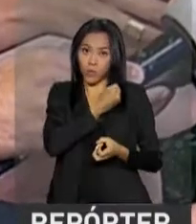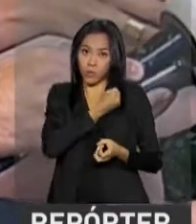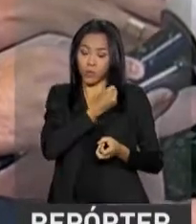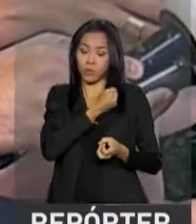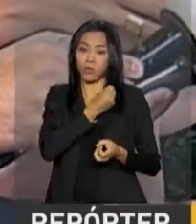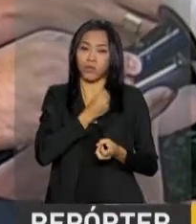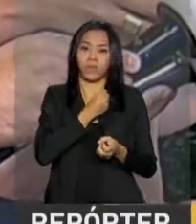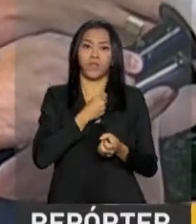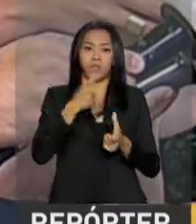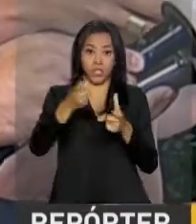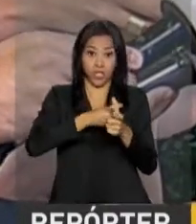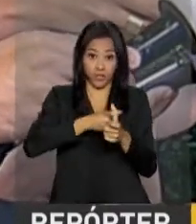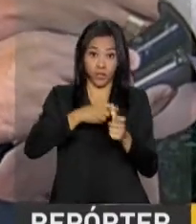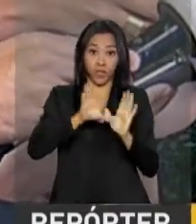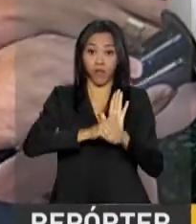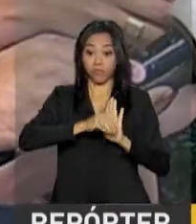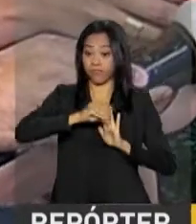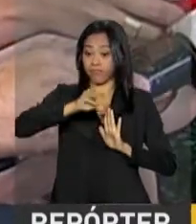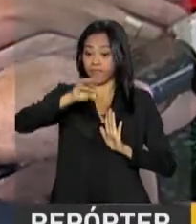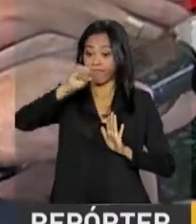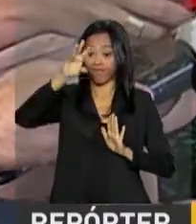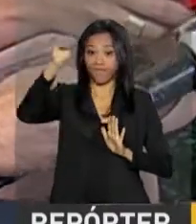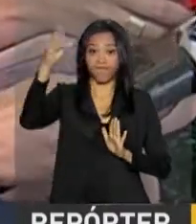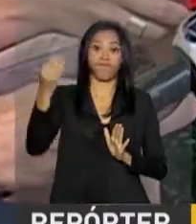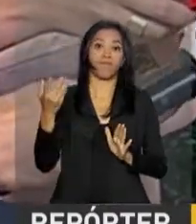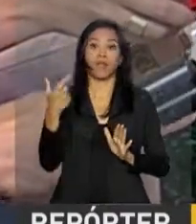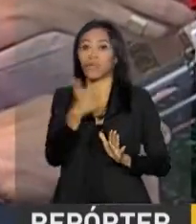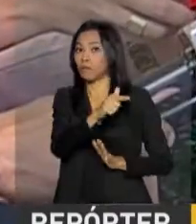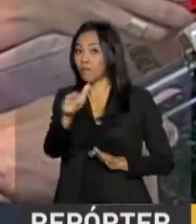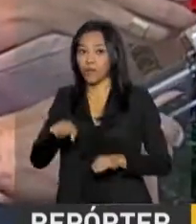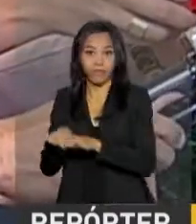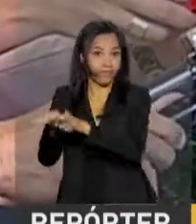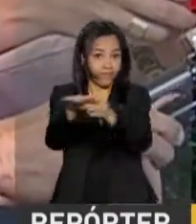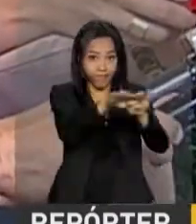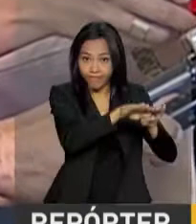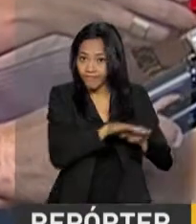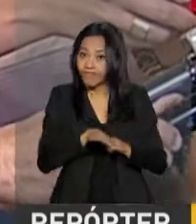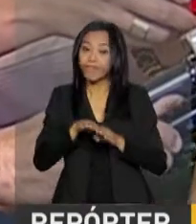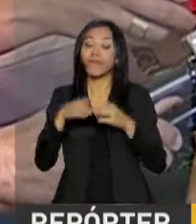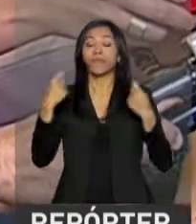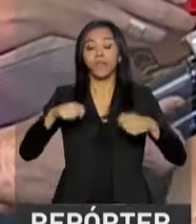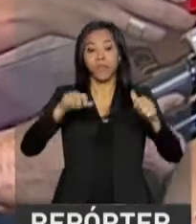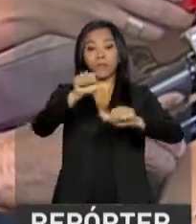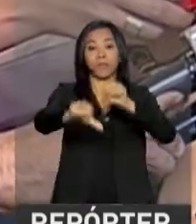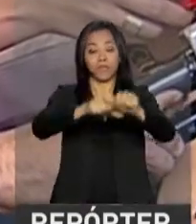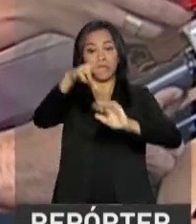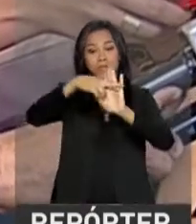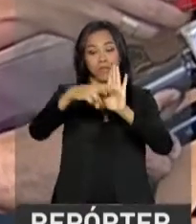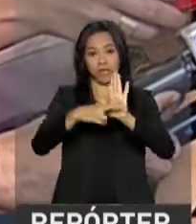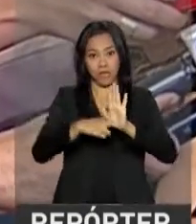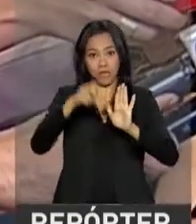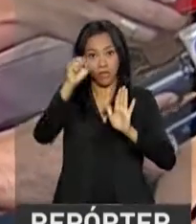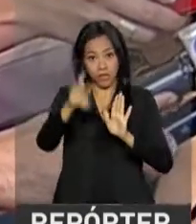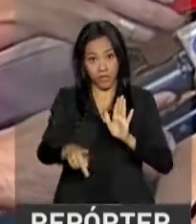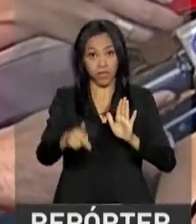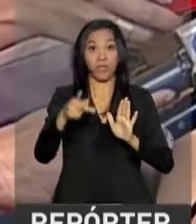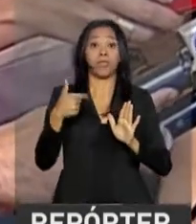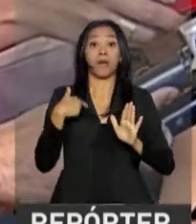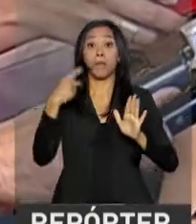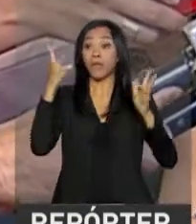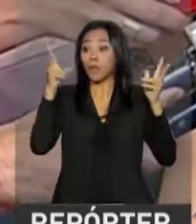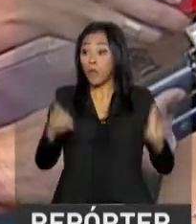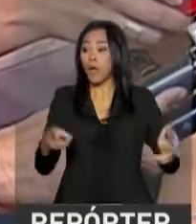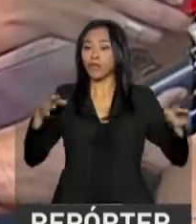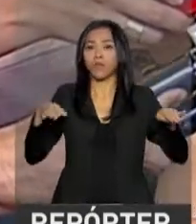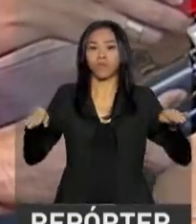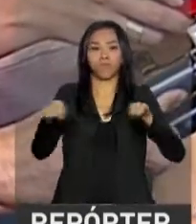muito acentuado uma evidência muito desigual então é necessário fazer uma reforma da previdência para quebrar privilégios para dar tratamento